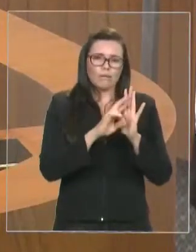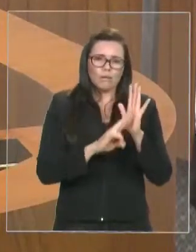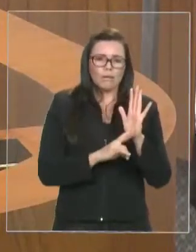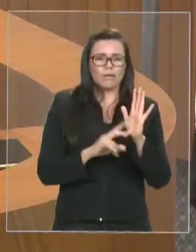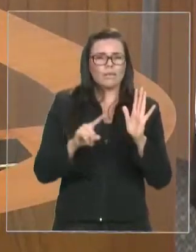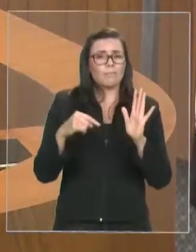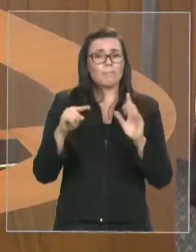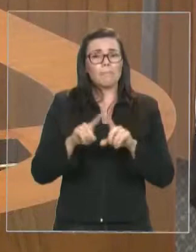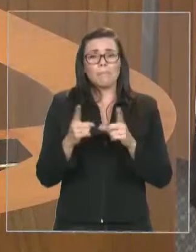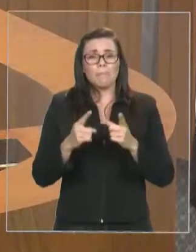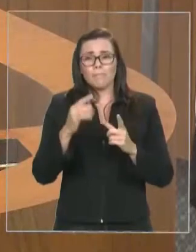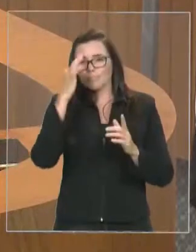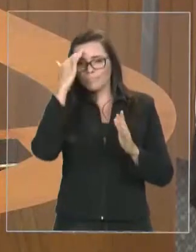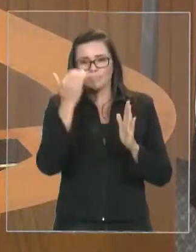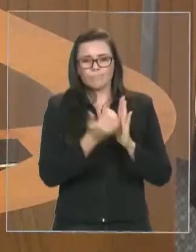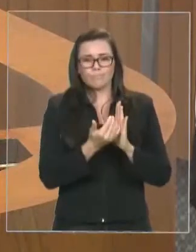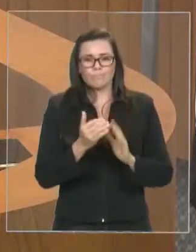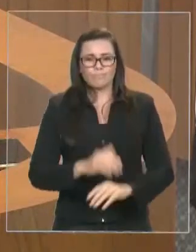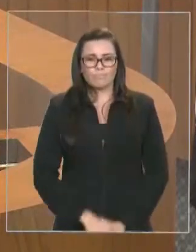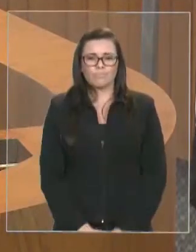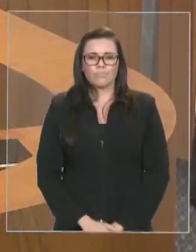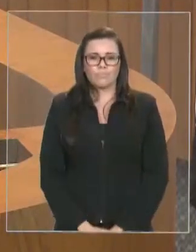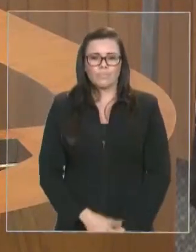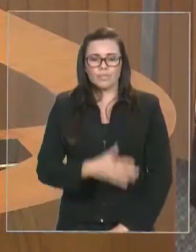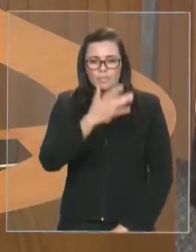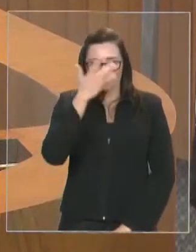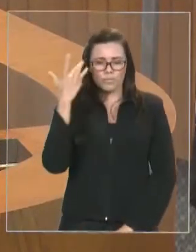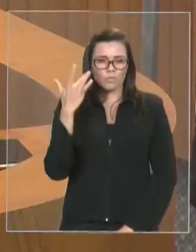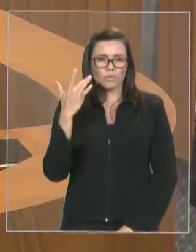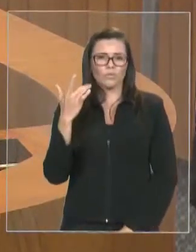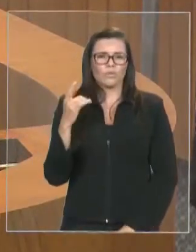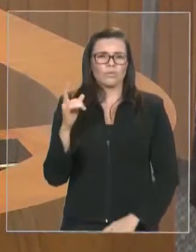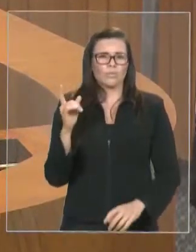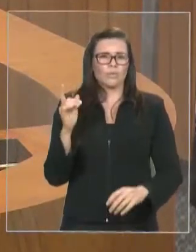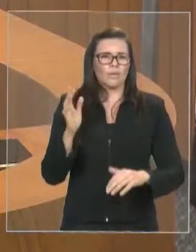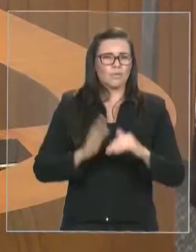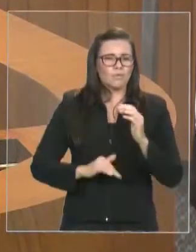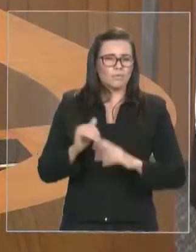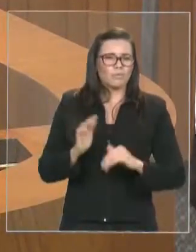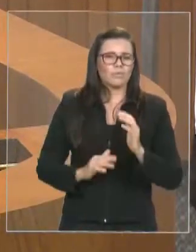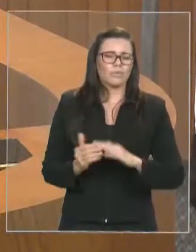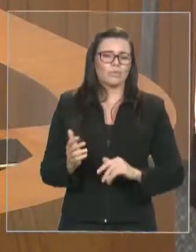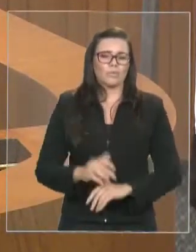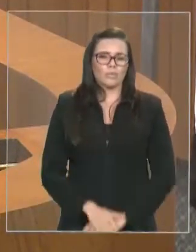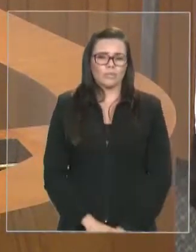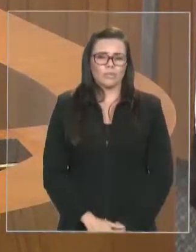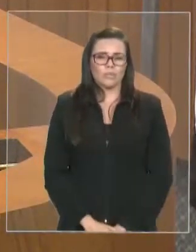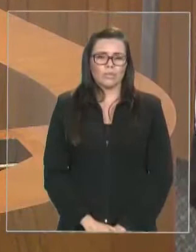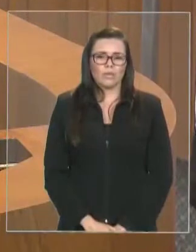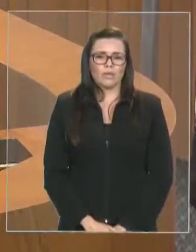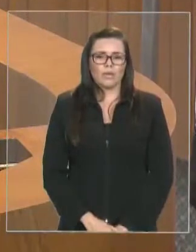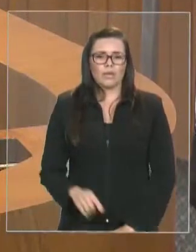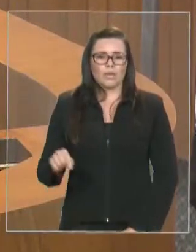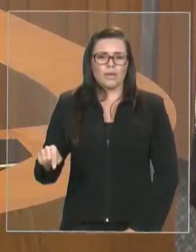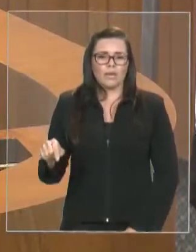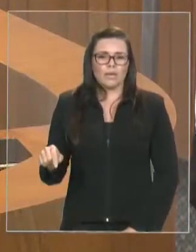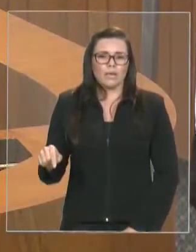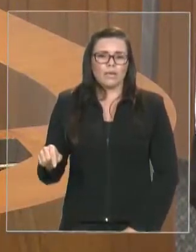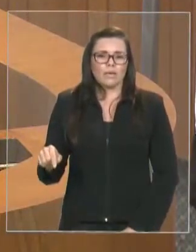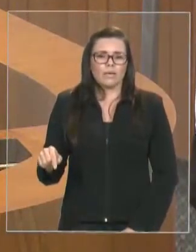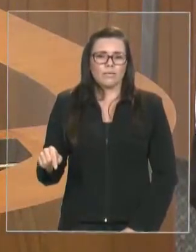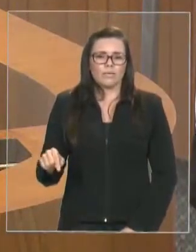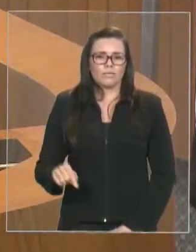Dos direitos dos usuários de saúde, poder identificar as pessoas responsáveis direta e indiretamente por sua assistência, através